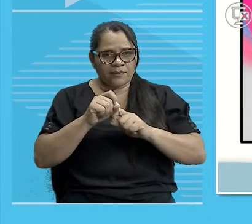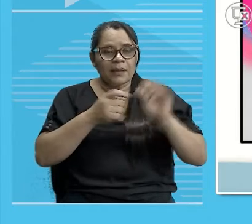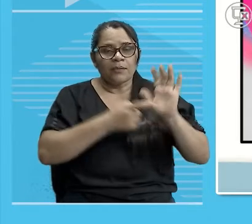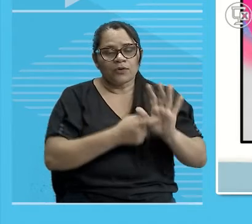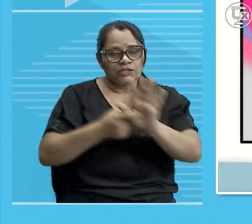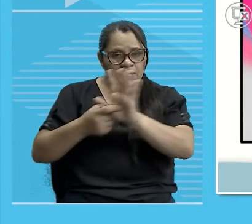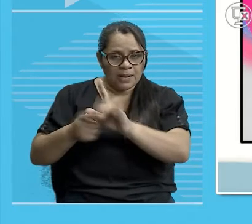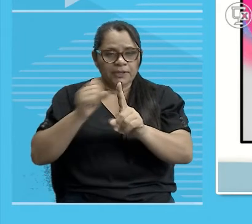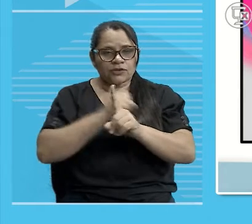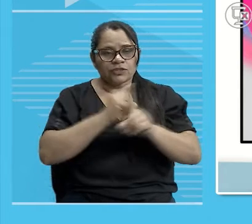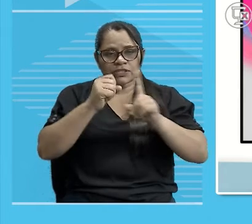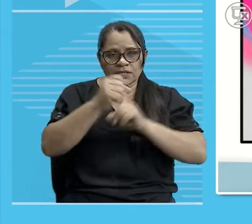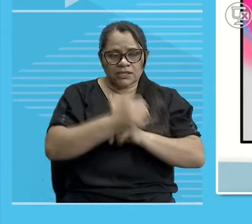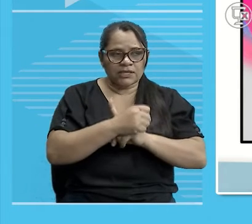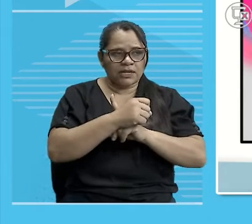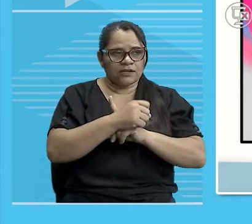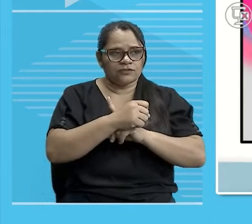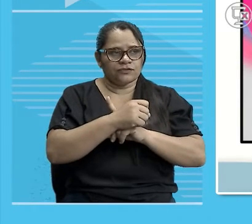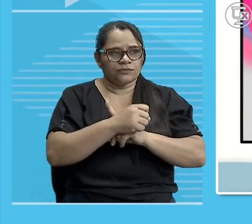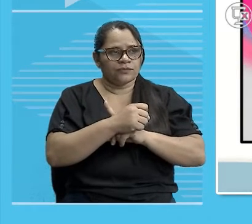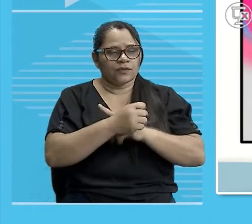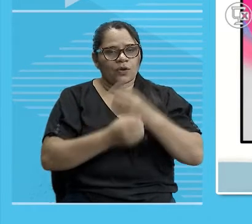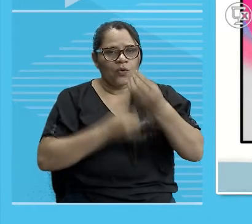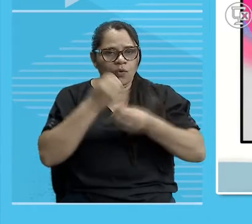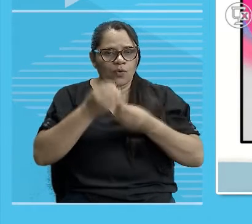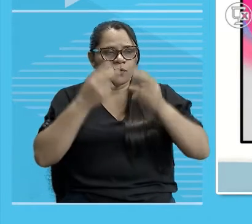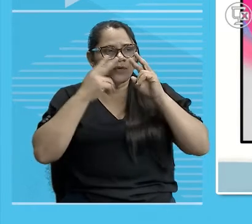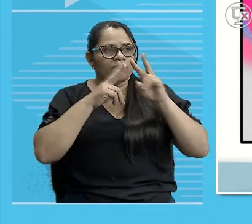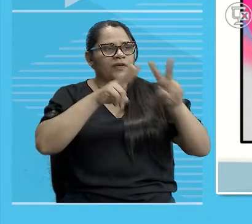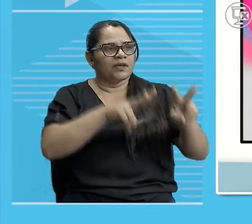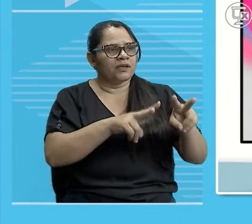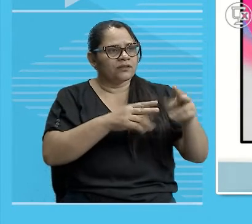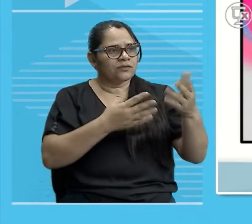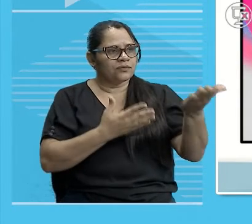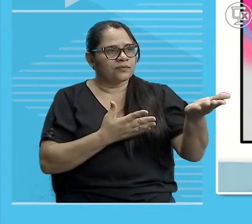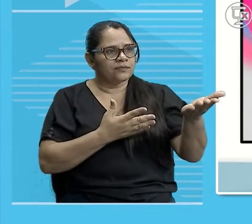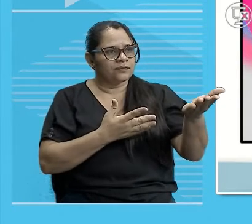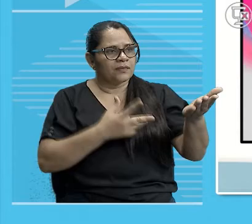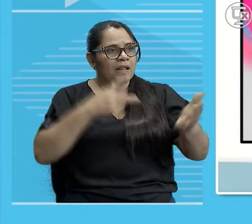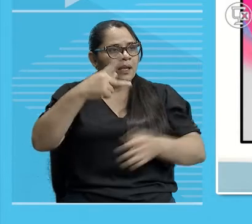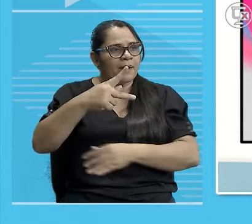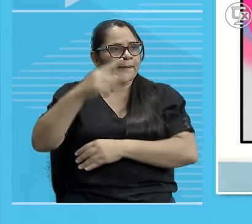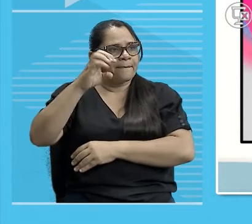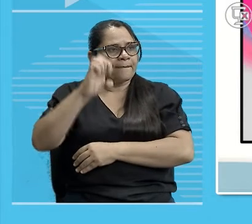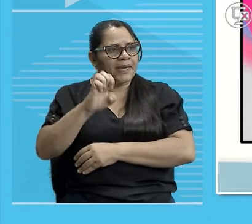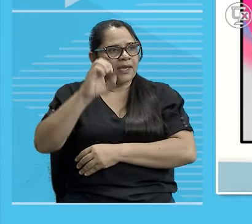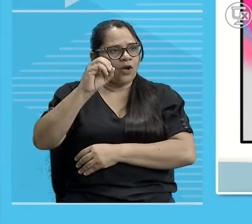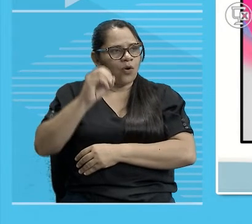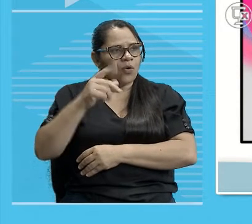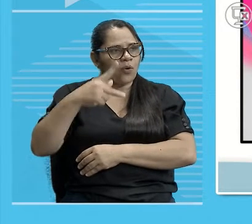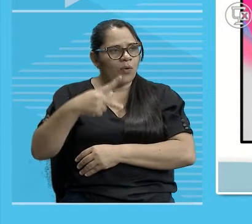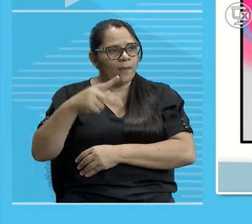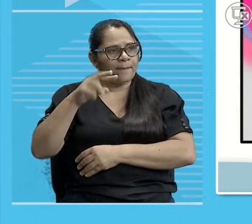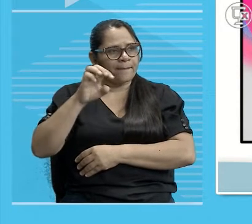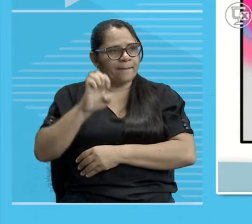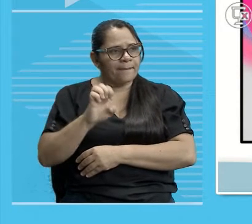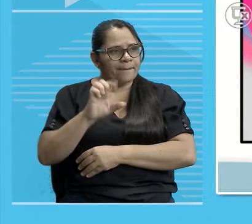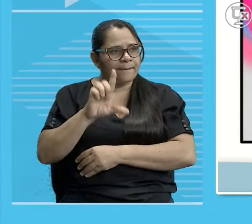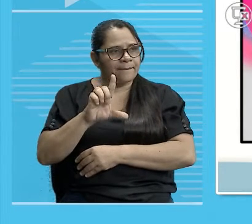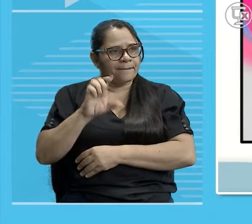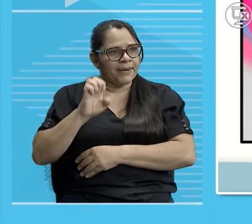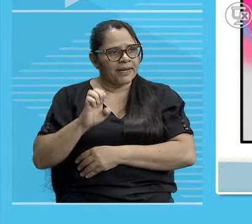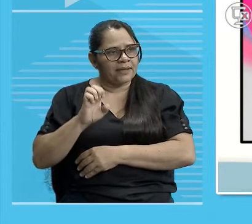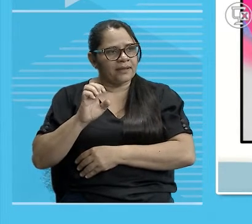vem comigo olha só people analyt analistas de pessoas não é